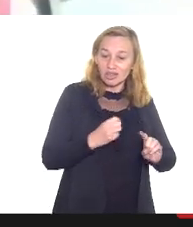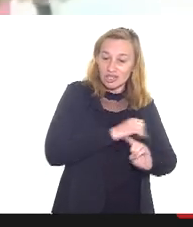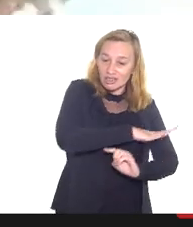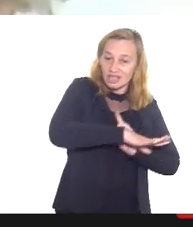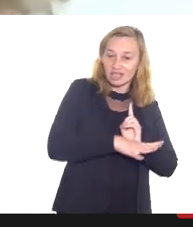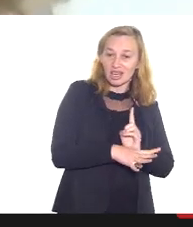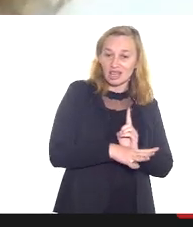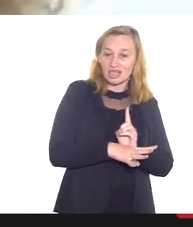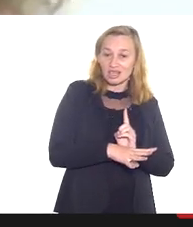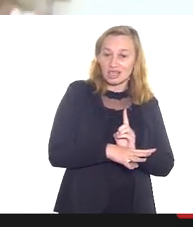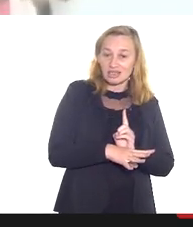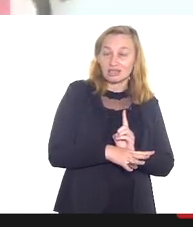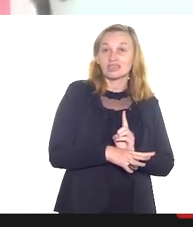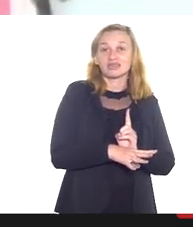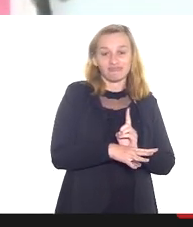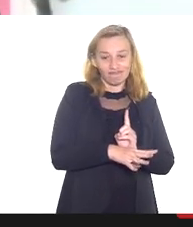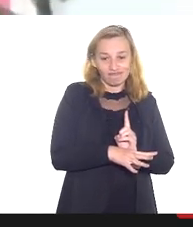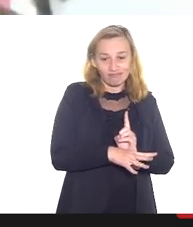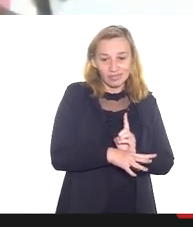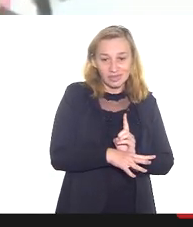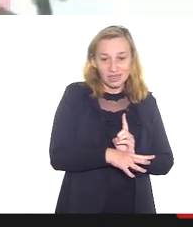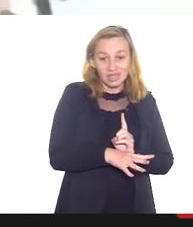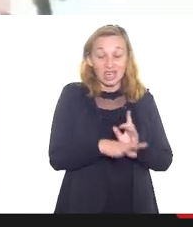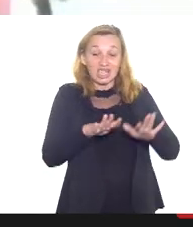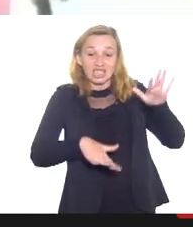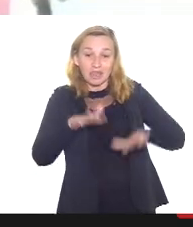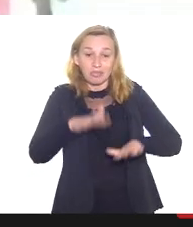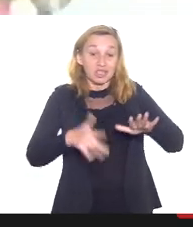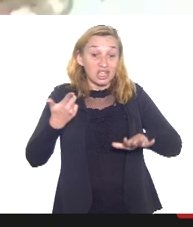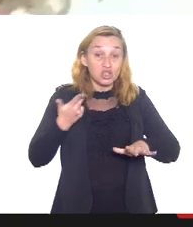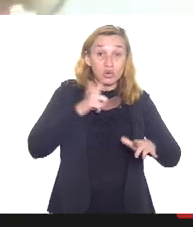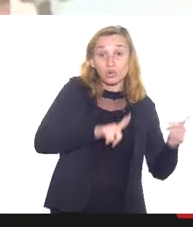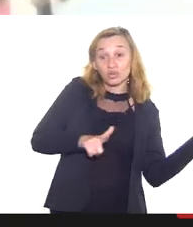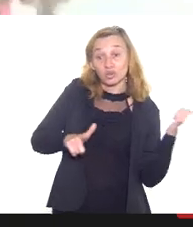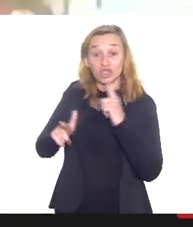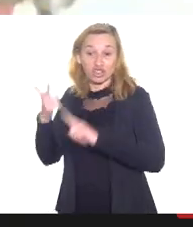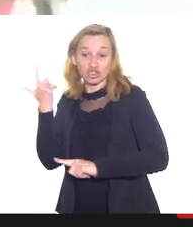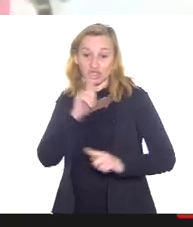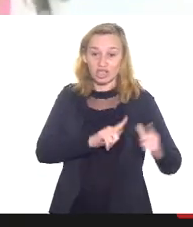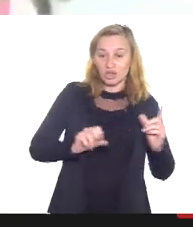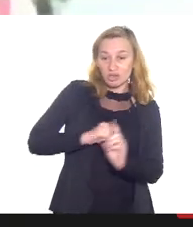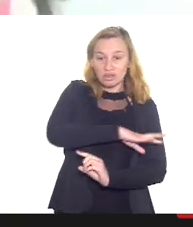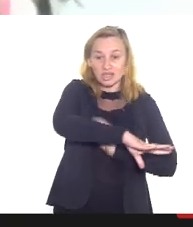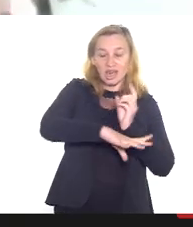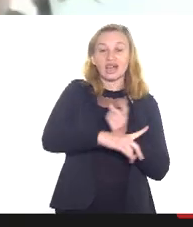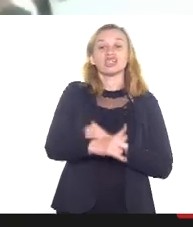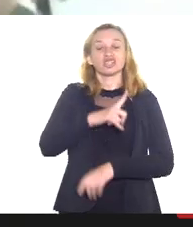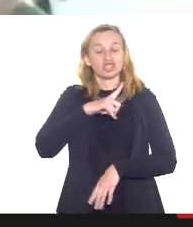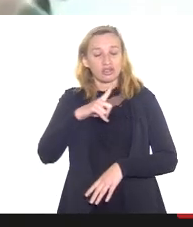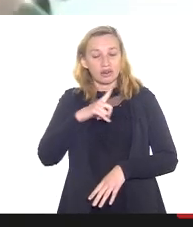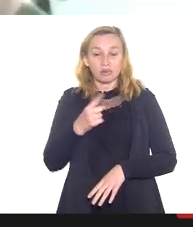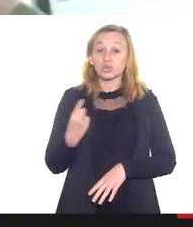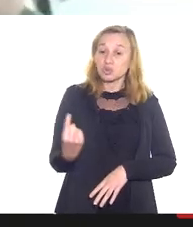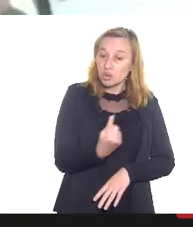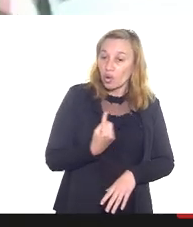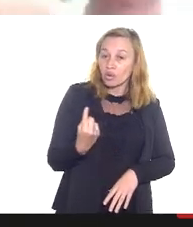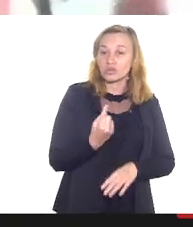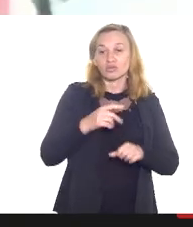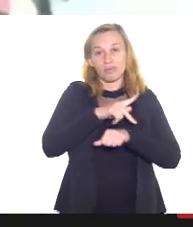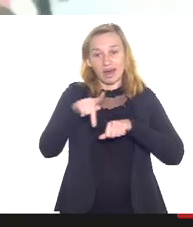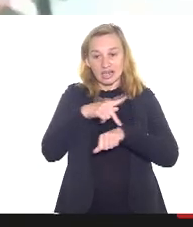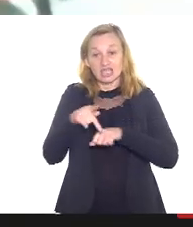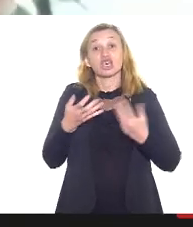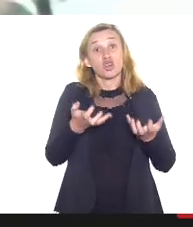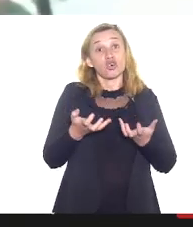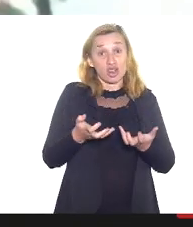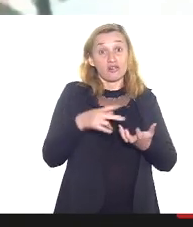sociedade, em detrimento das conquistas sociais que nós tivemos no nosso país. Eu